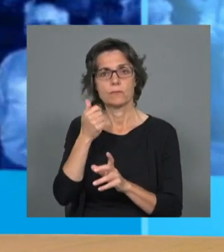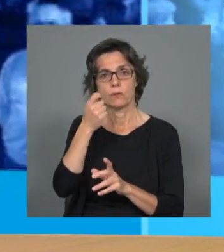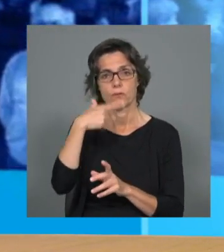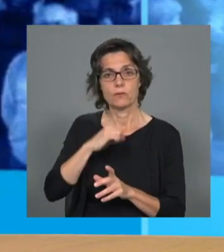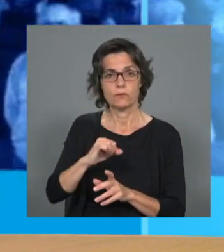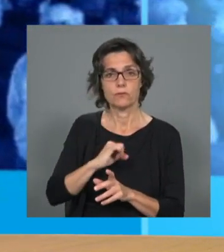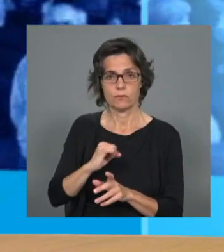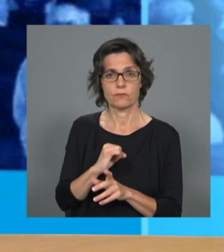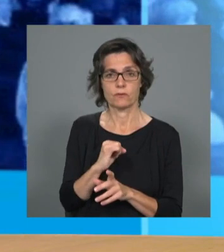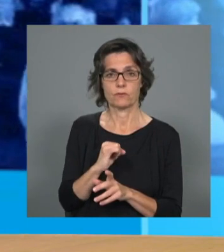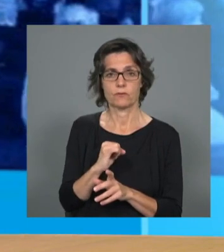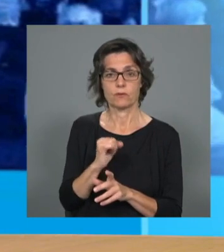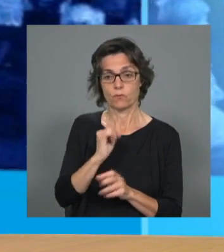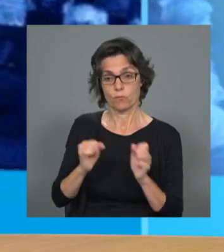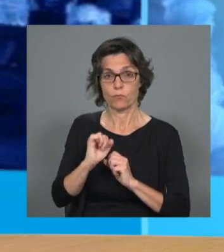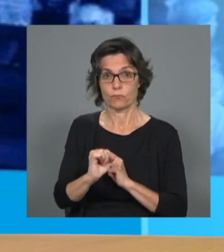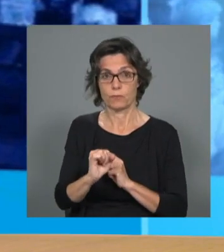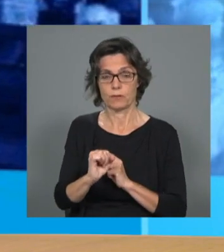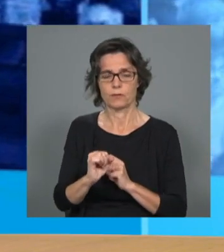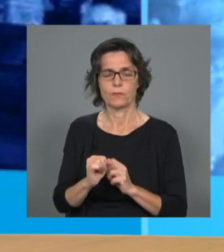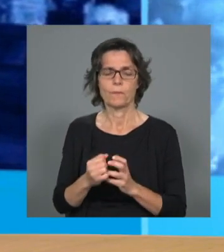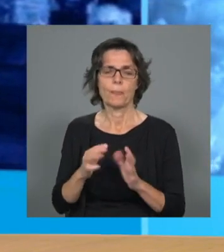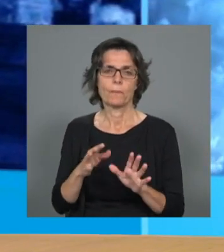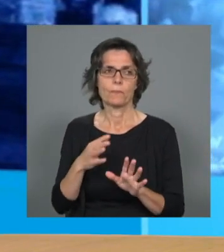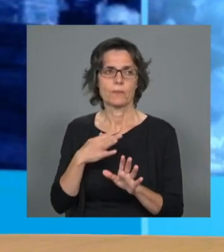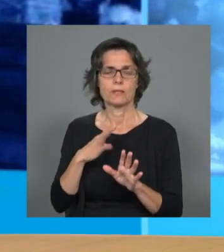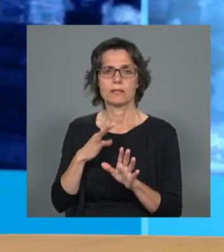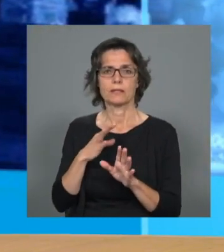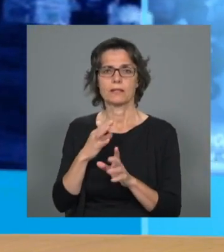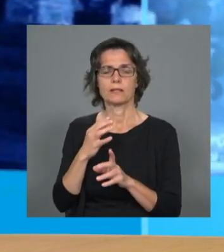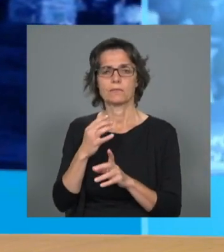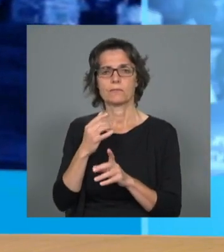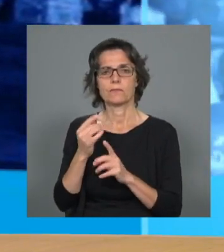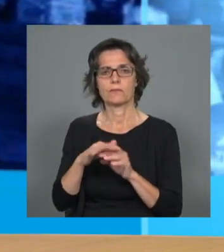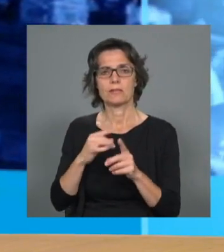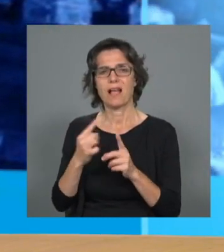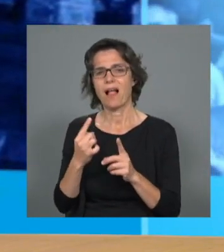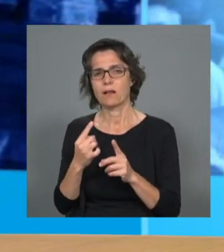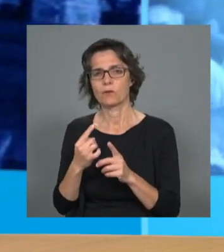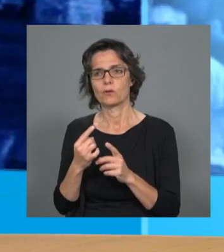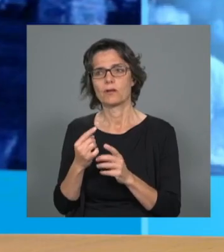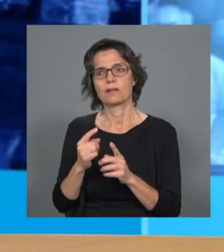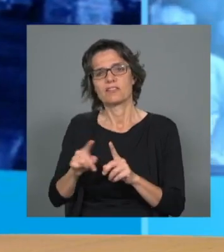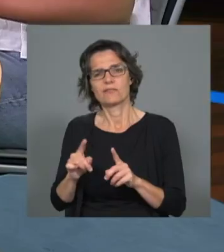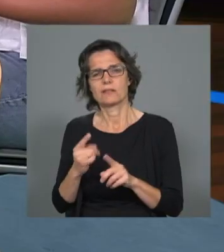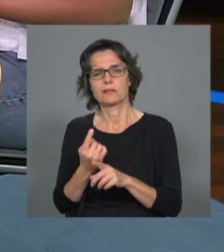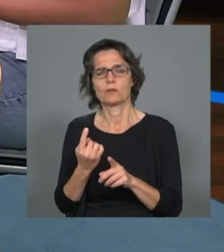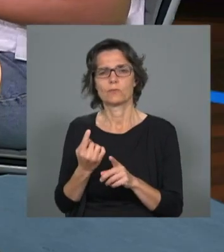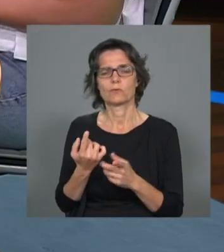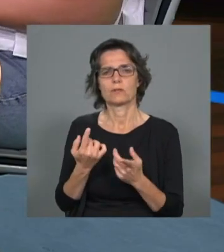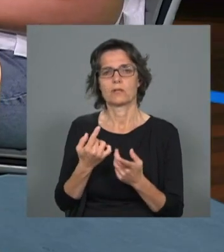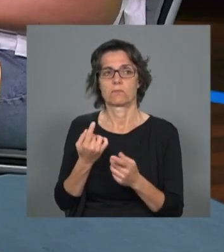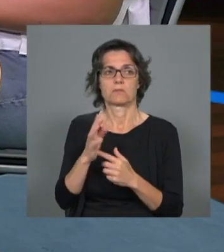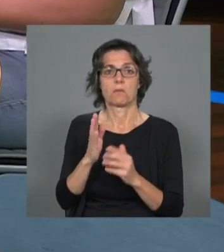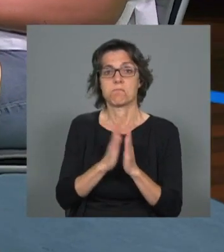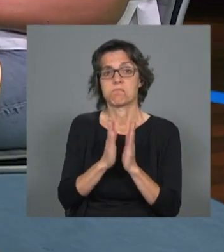quisemos tentar fazer uma coisa um bocadinho original, porque dentro dos movimentos da Igreja não vemos assim uma produção